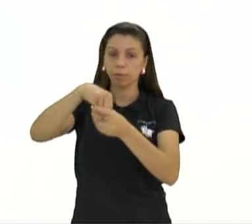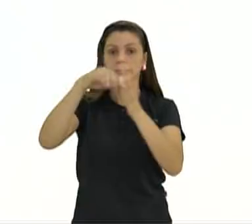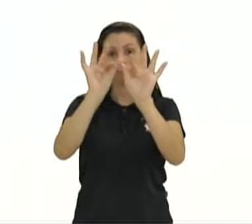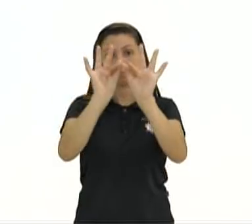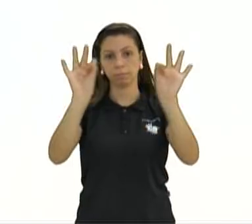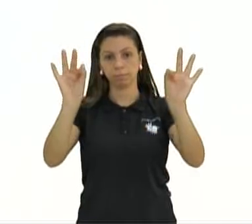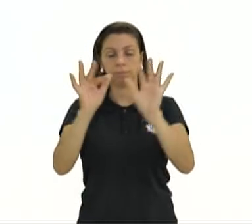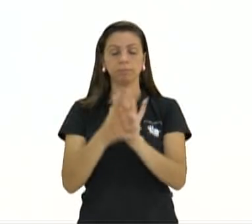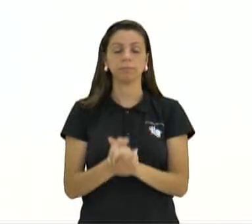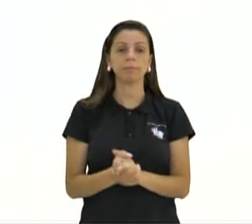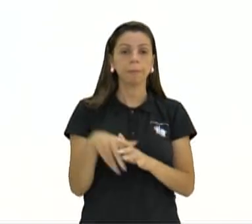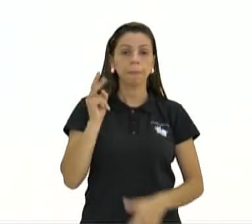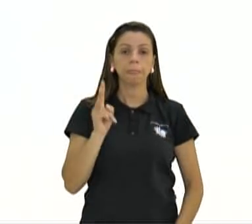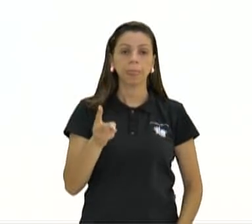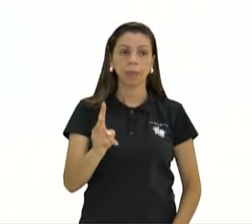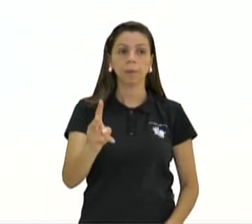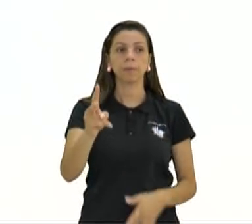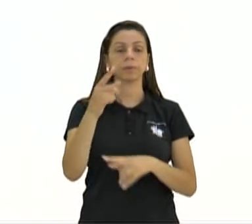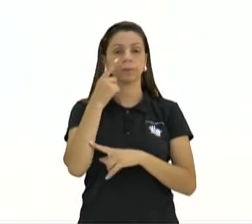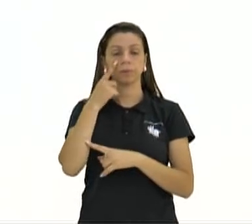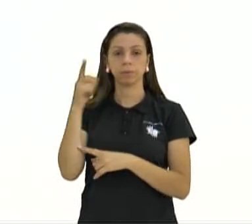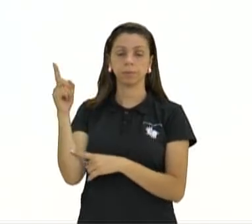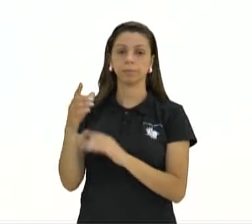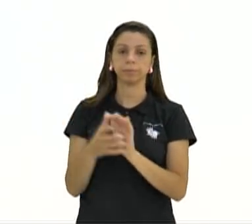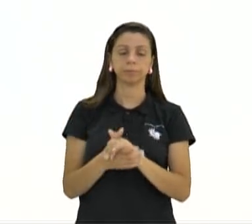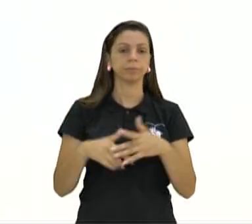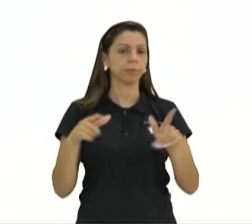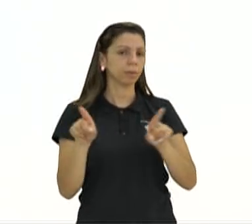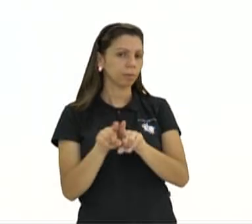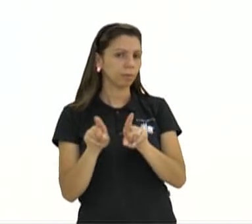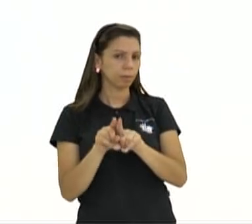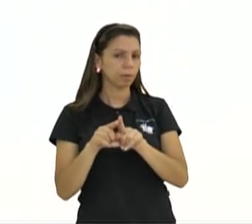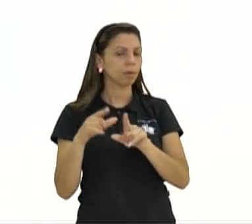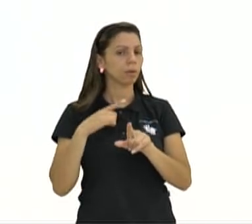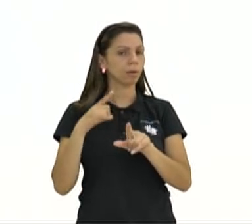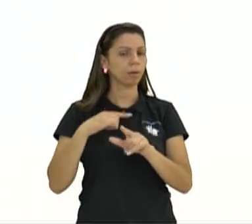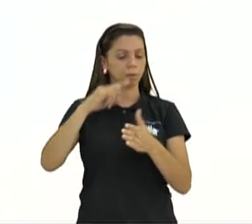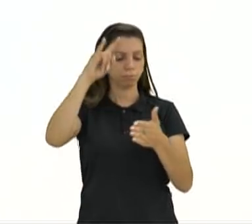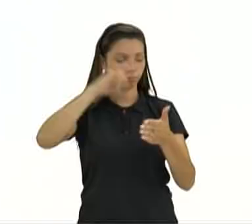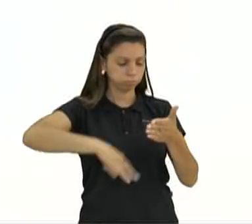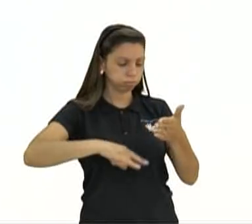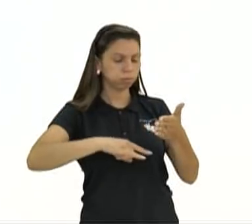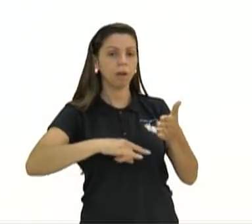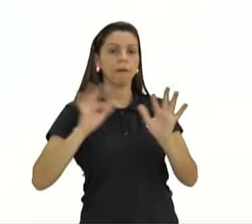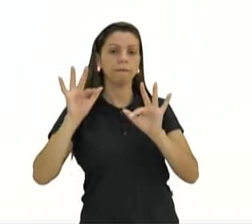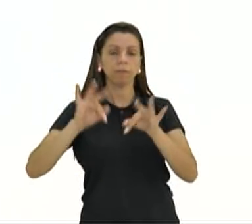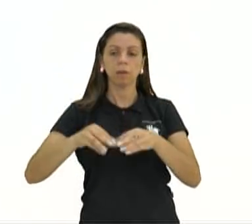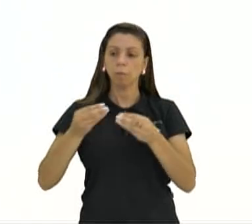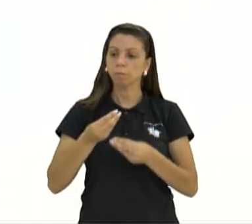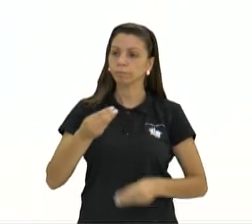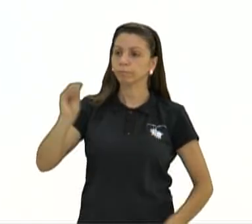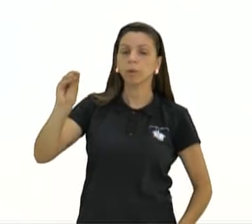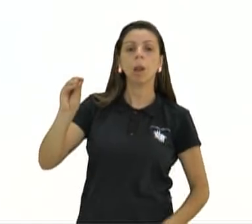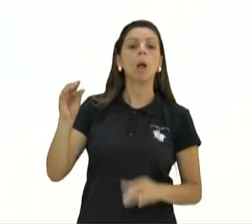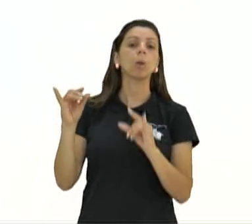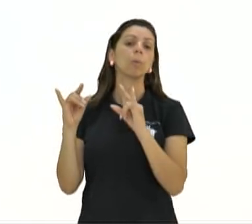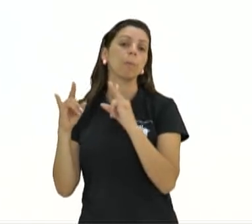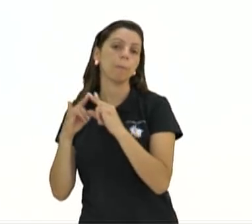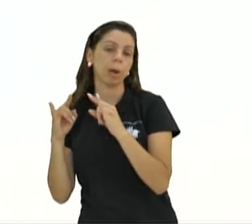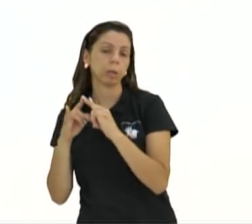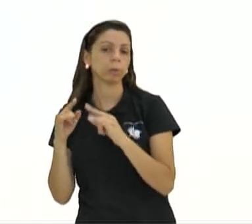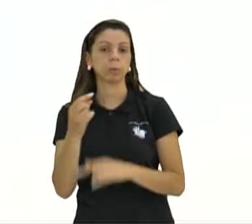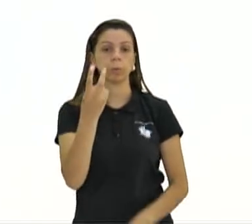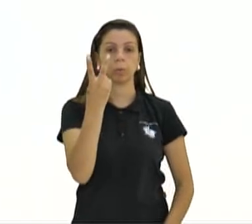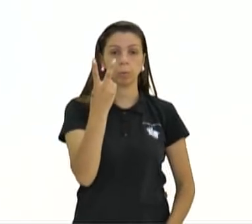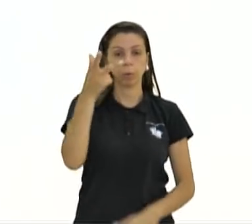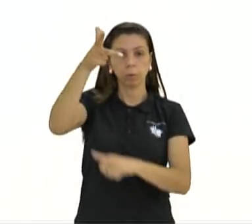lá? Continuando a notícia, pessoal. A versão final do dossiê, que será enviado a Paris, acabou sendo composta por dois